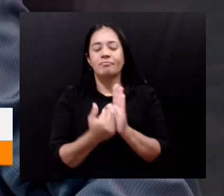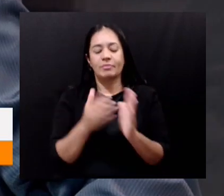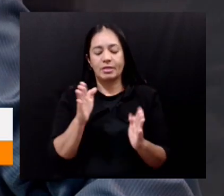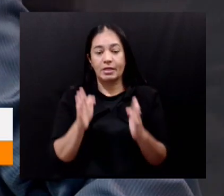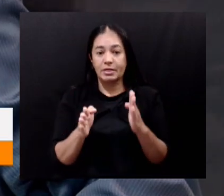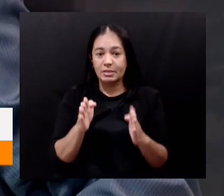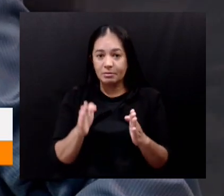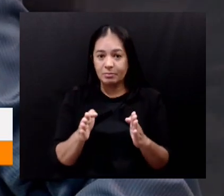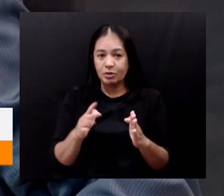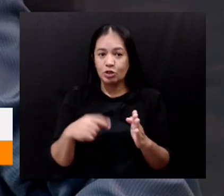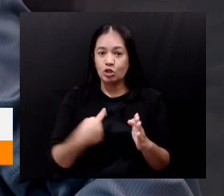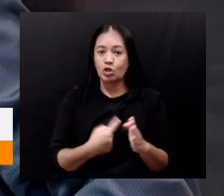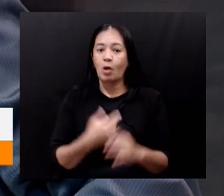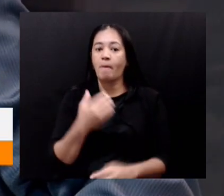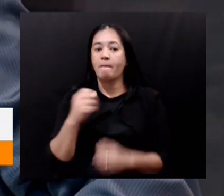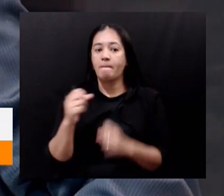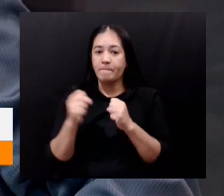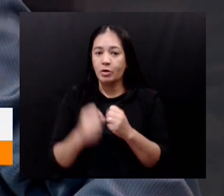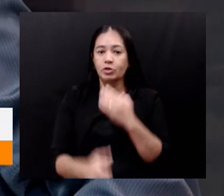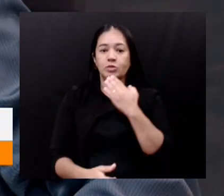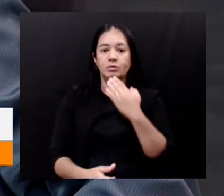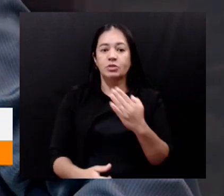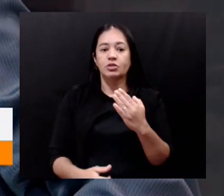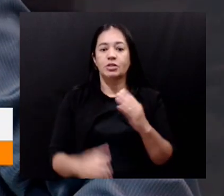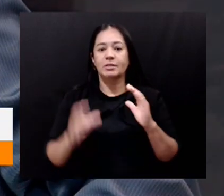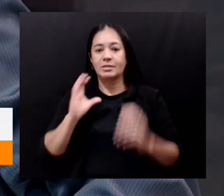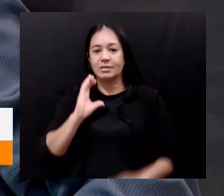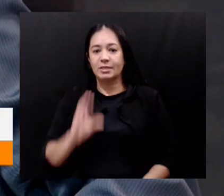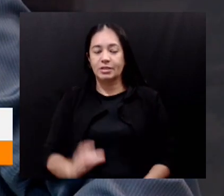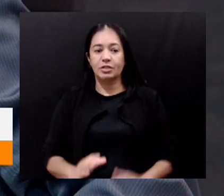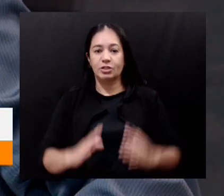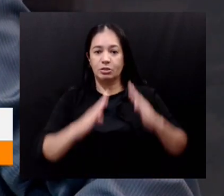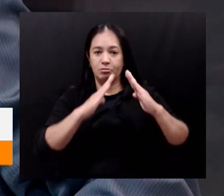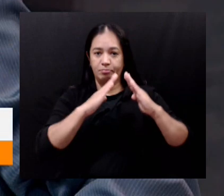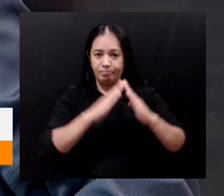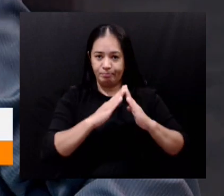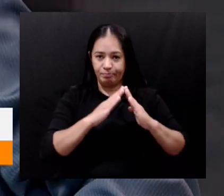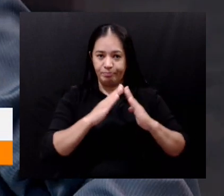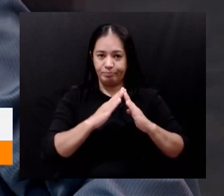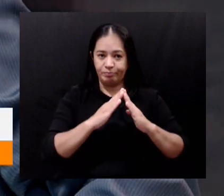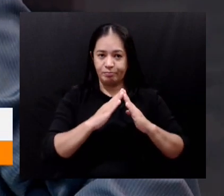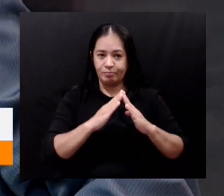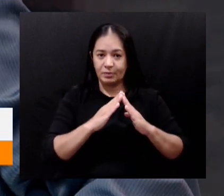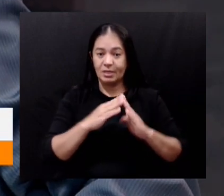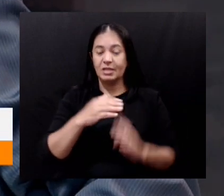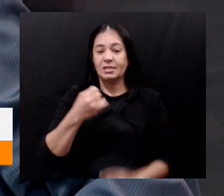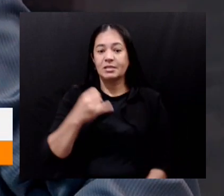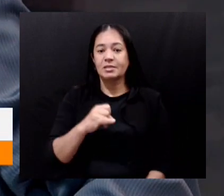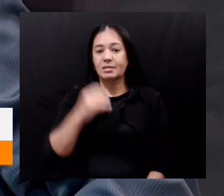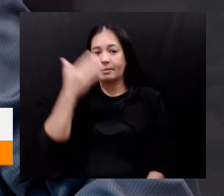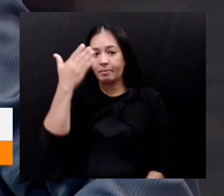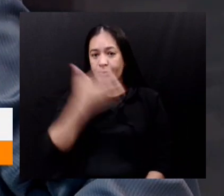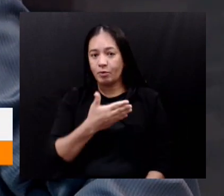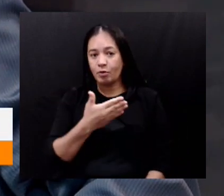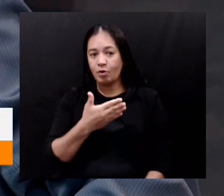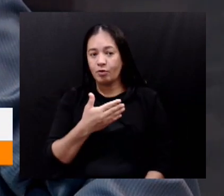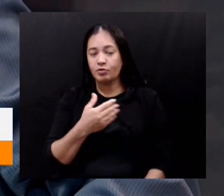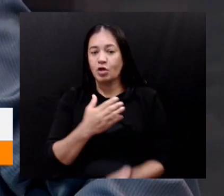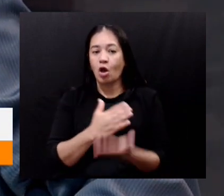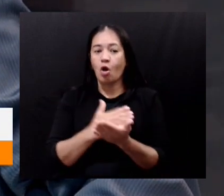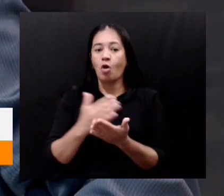pedir a cidadania por residência, uma das Uhum. formas. Uma vez comprovada a residência, a pessoa dá entrada no pedido de